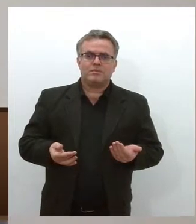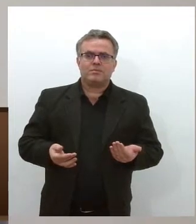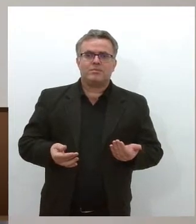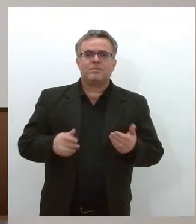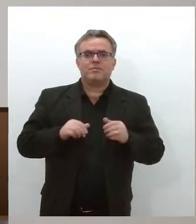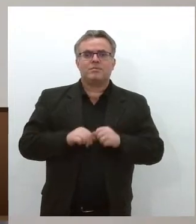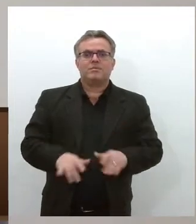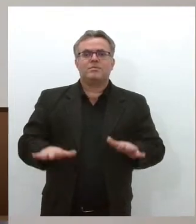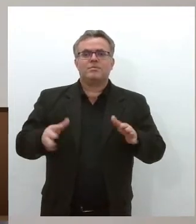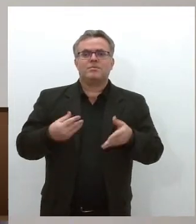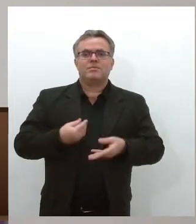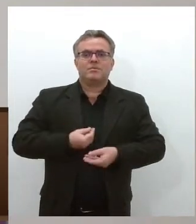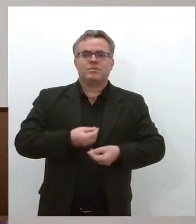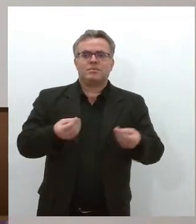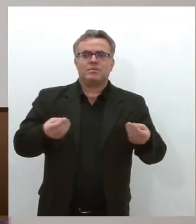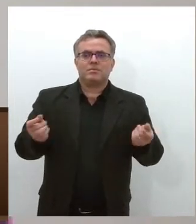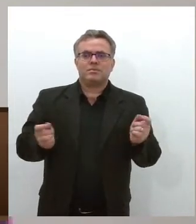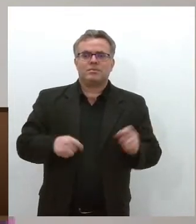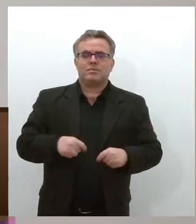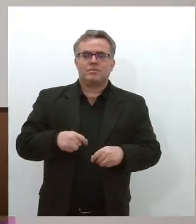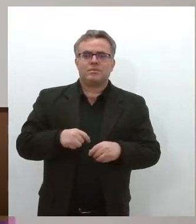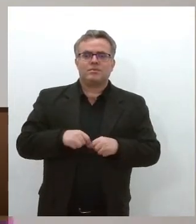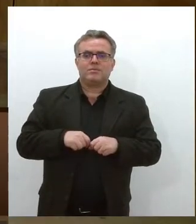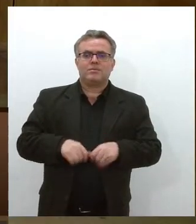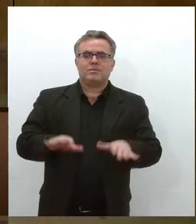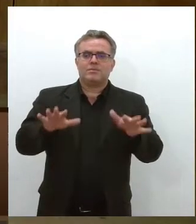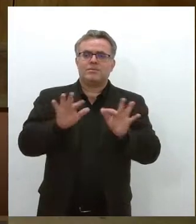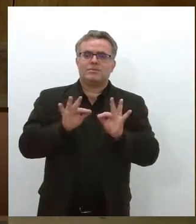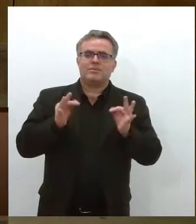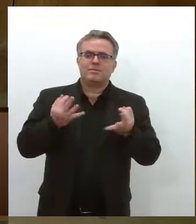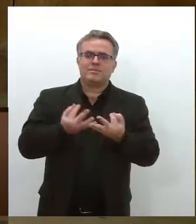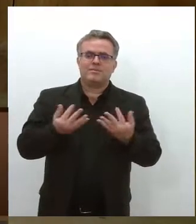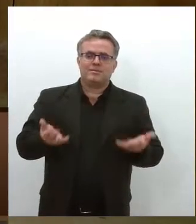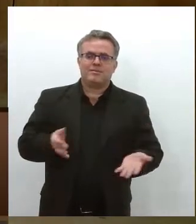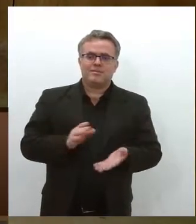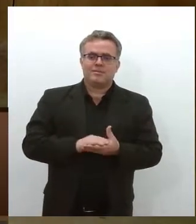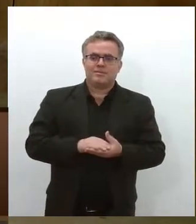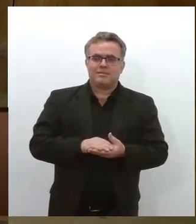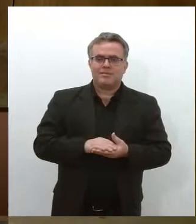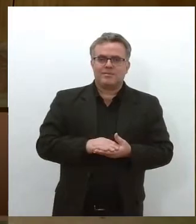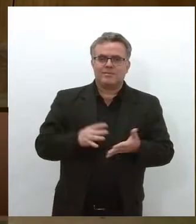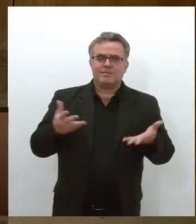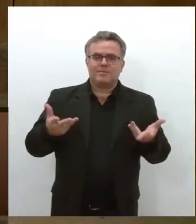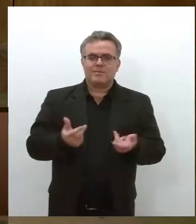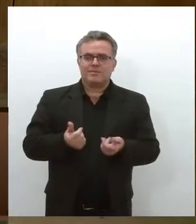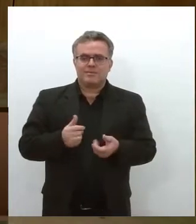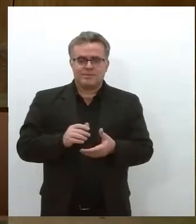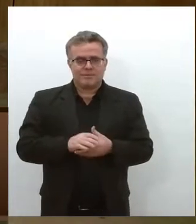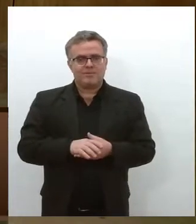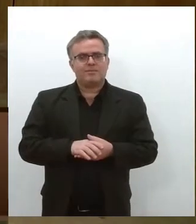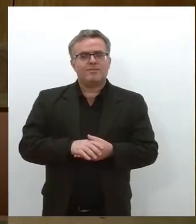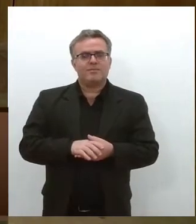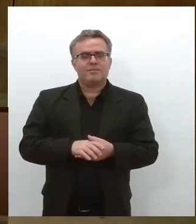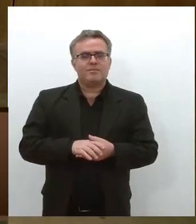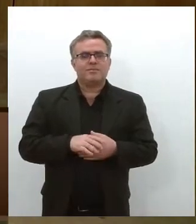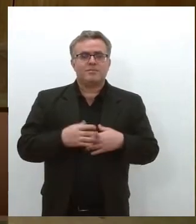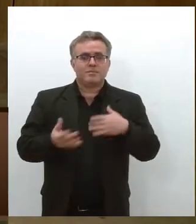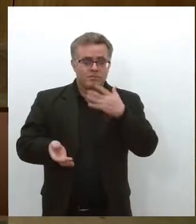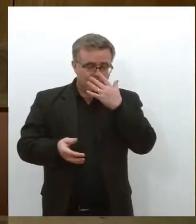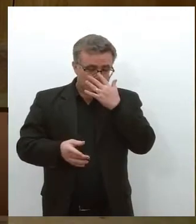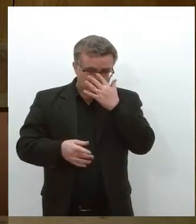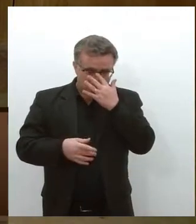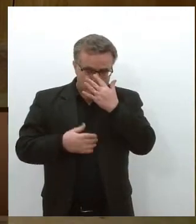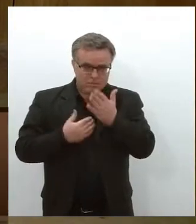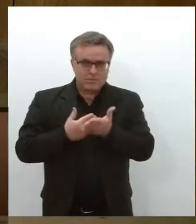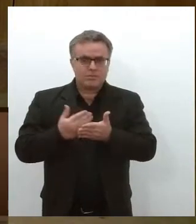o canal, para dar audiência para a família. Oh, maravilha, maravilha. Noemi, eu já quero começar te perguntando,